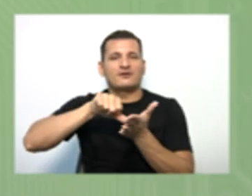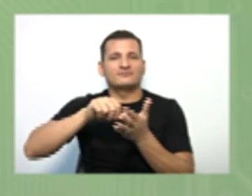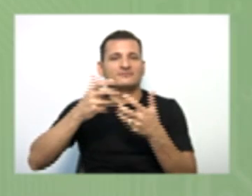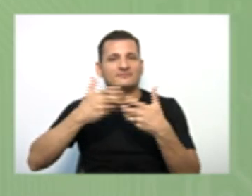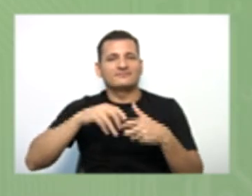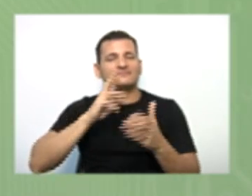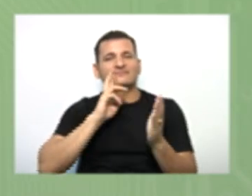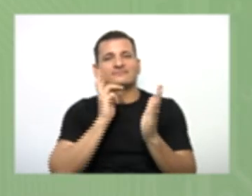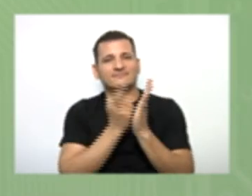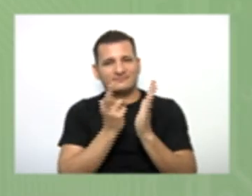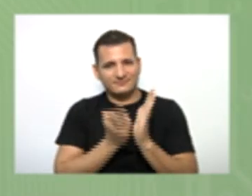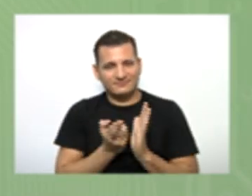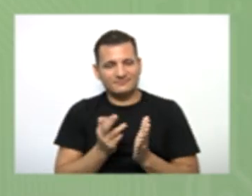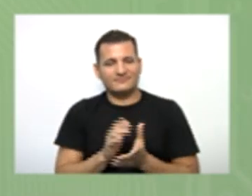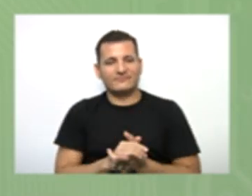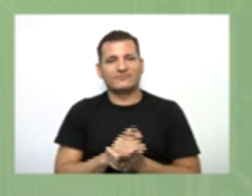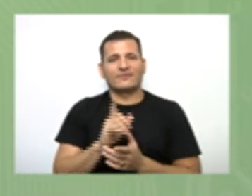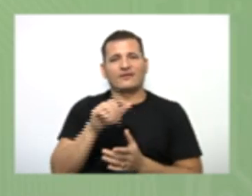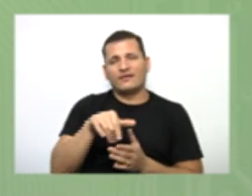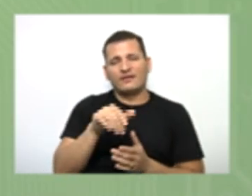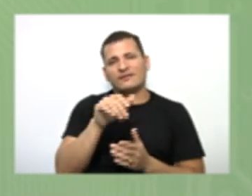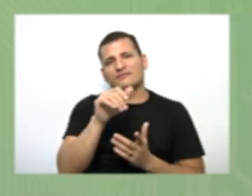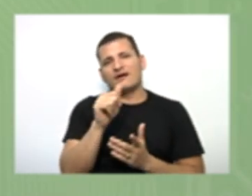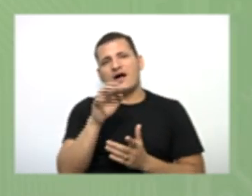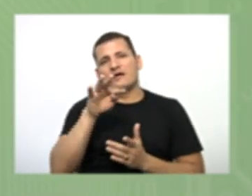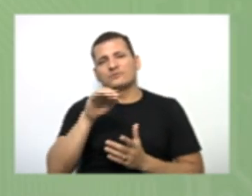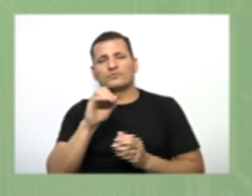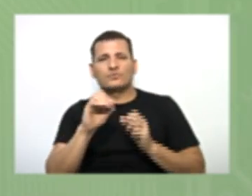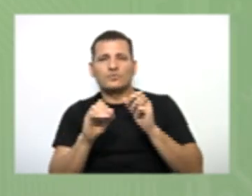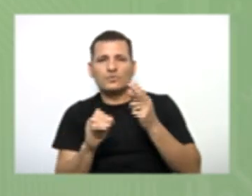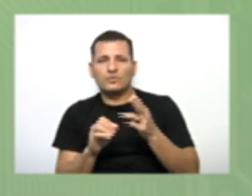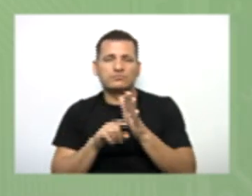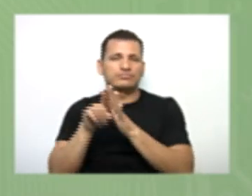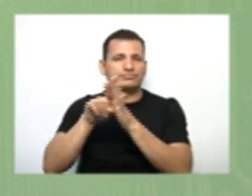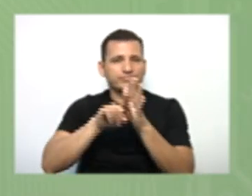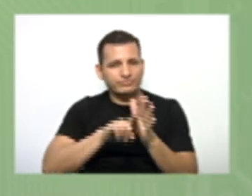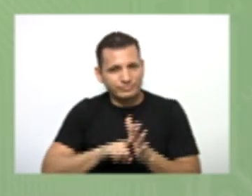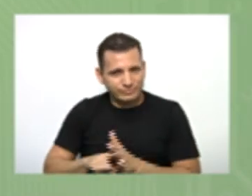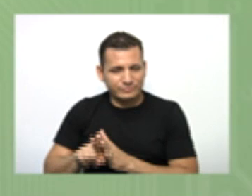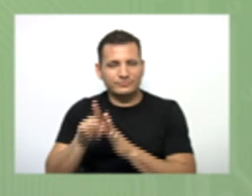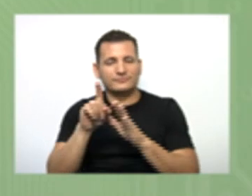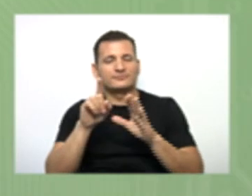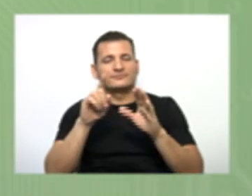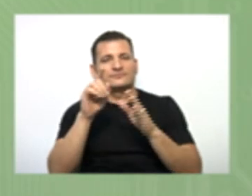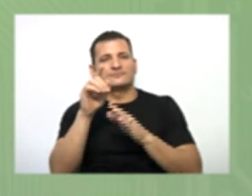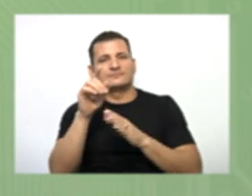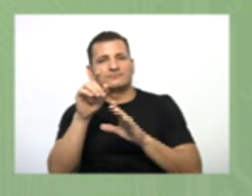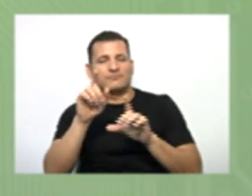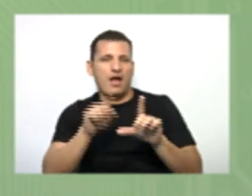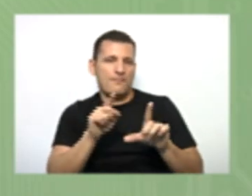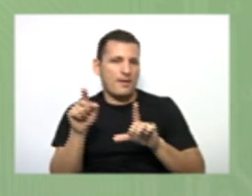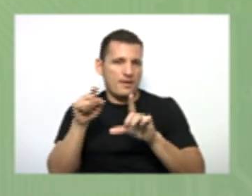Norte. É o ato ou efeito de percorrer o hipertexto,